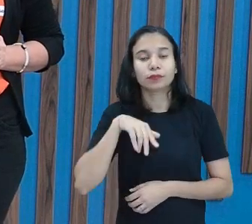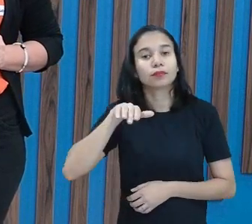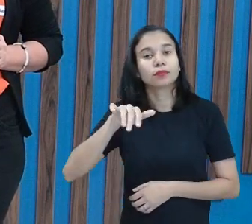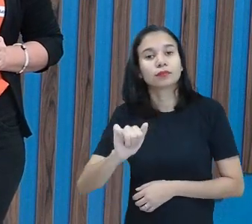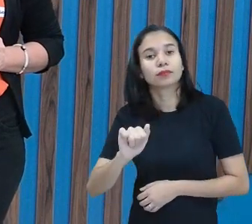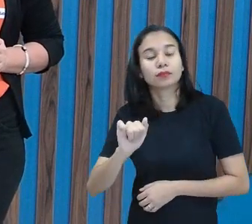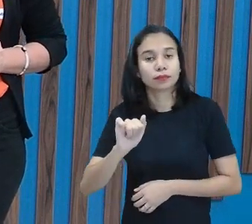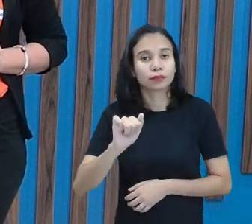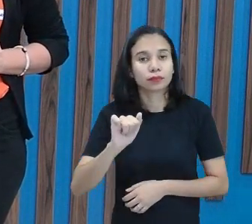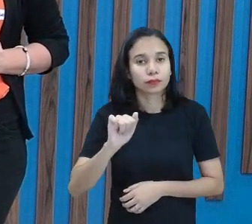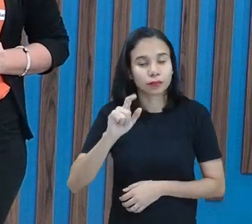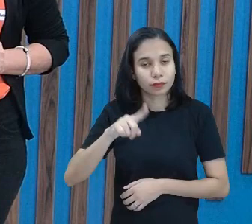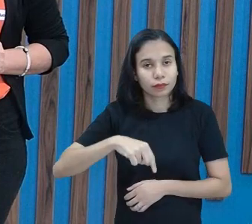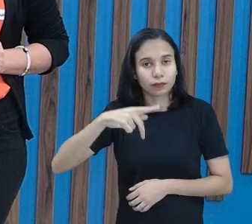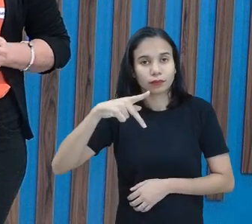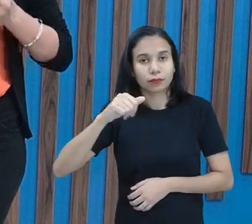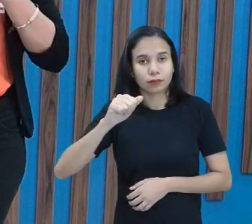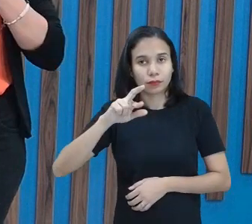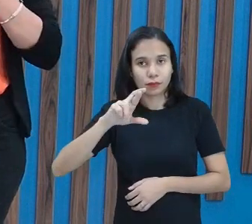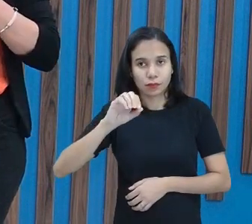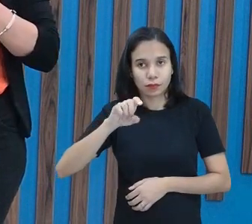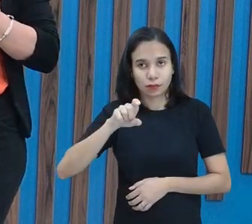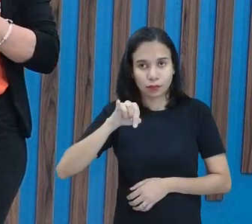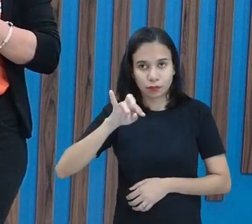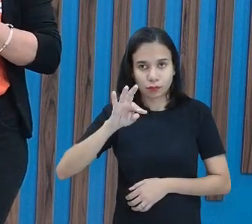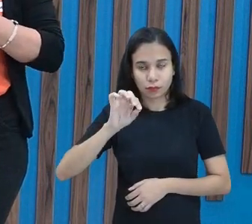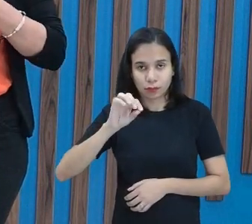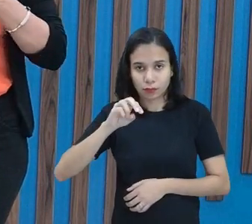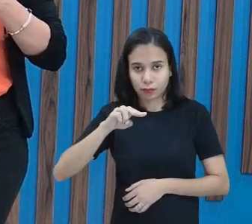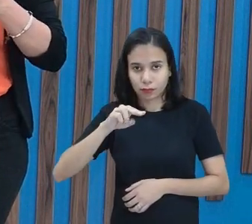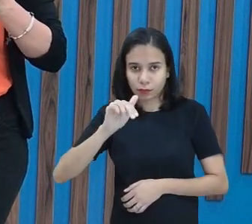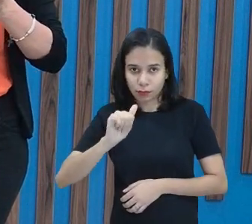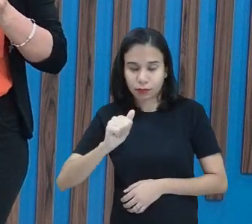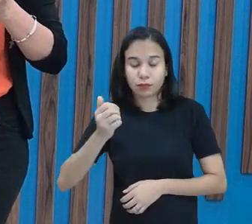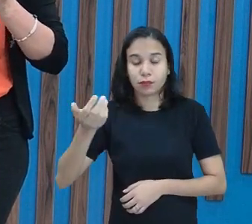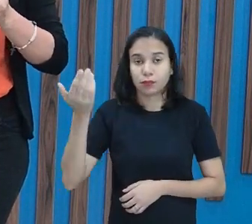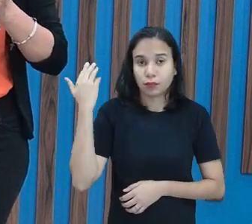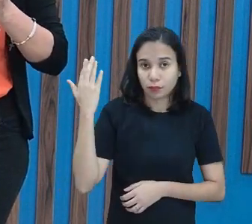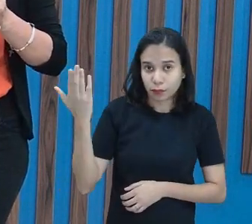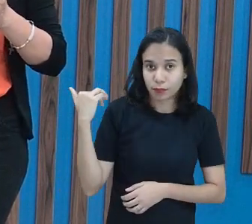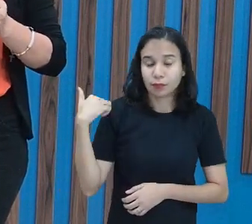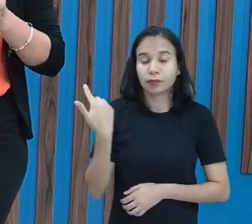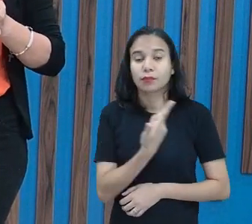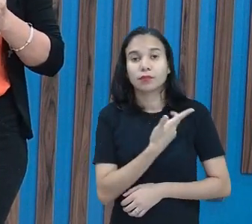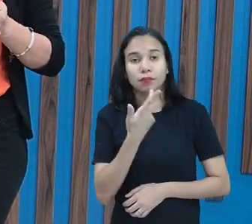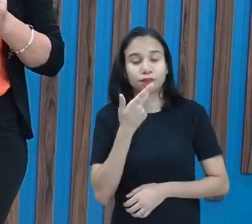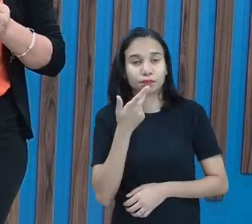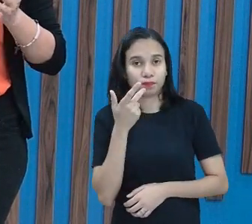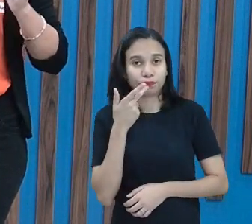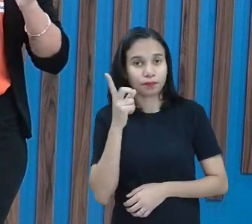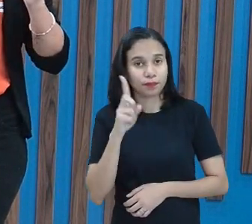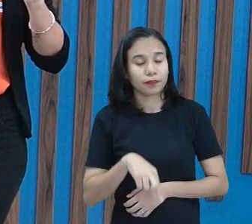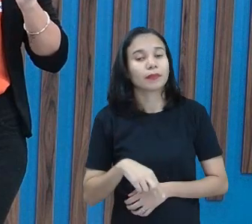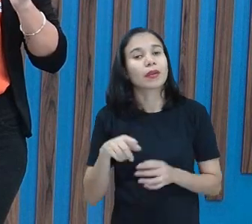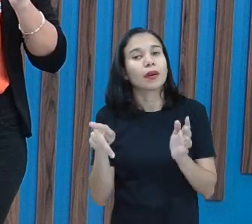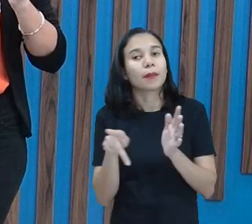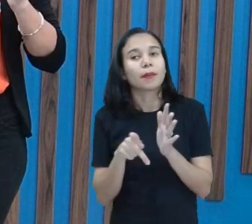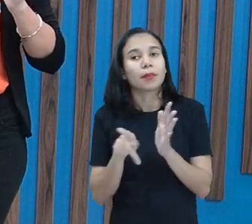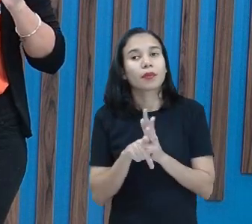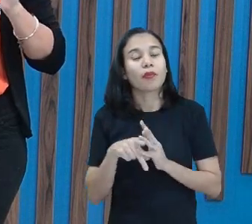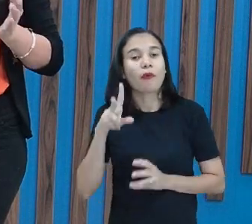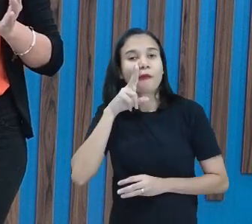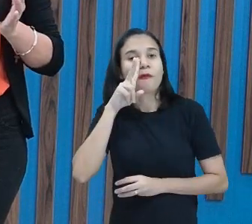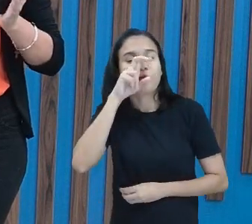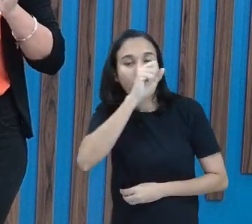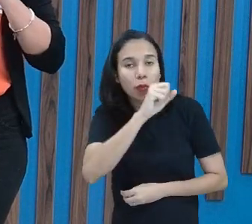seja, é uma palavra paroxítona, tá? No passado, a palavra que a gente fala aí no plural, ela tem a sílaba